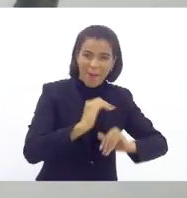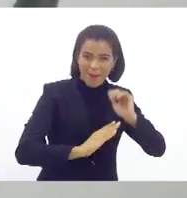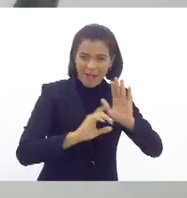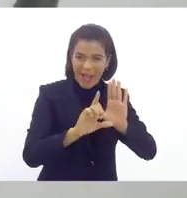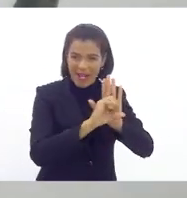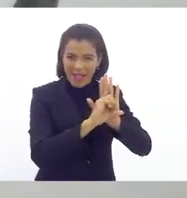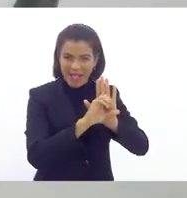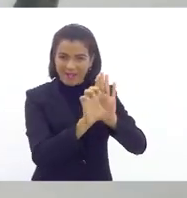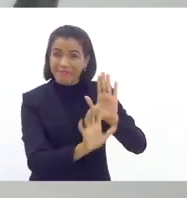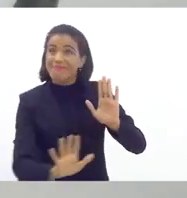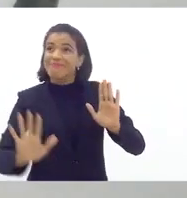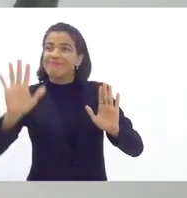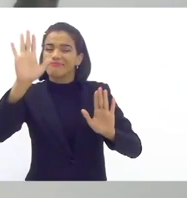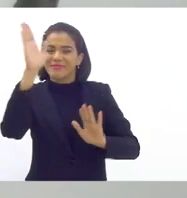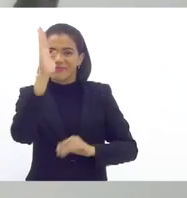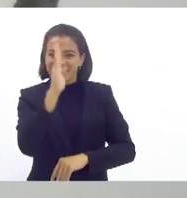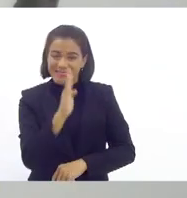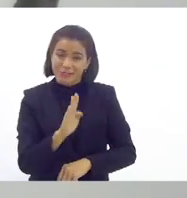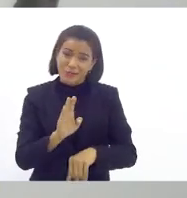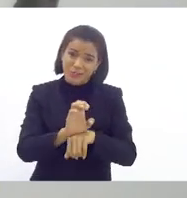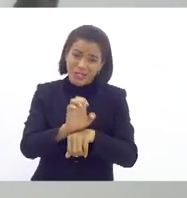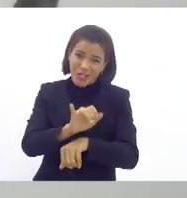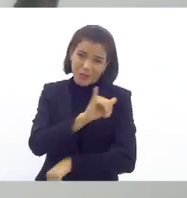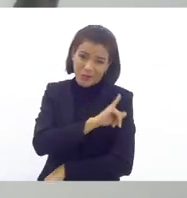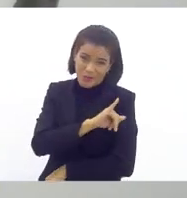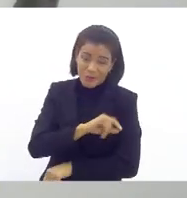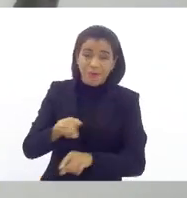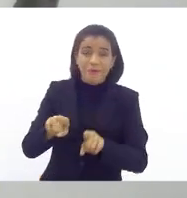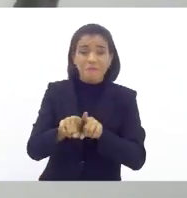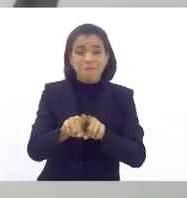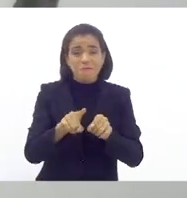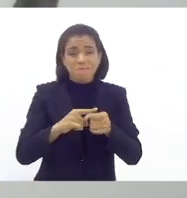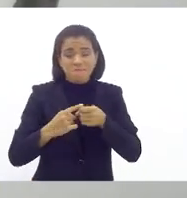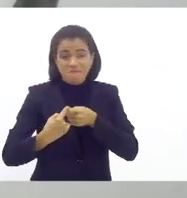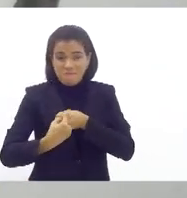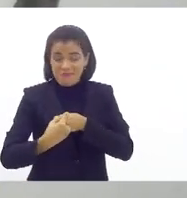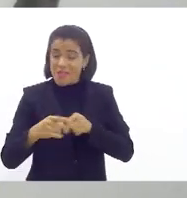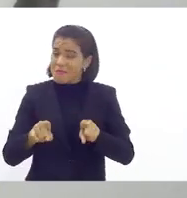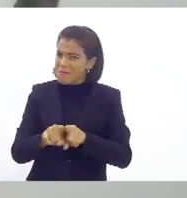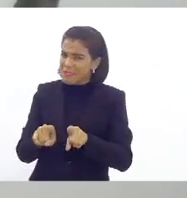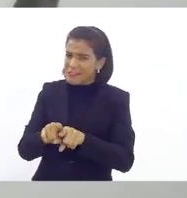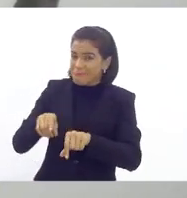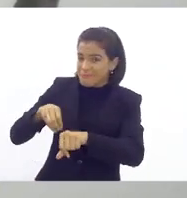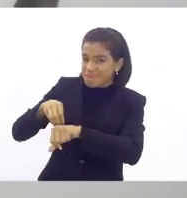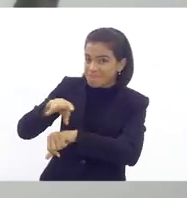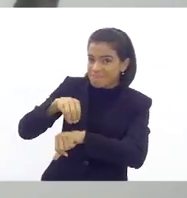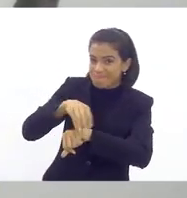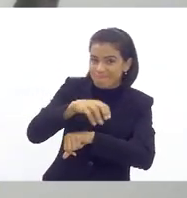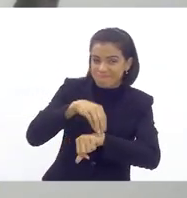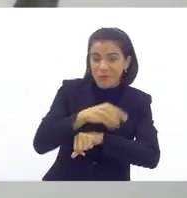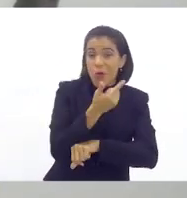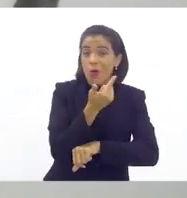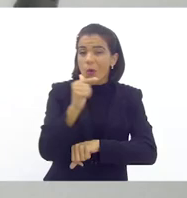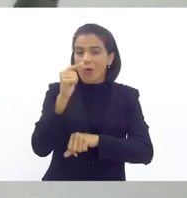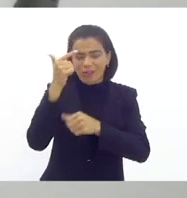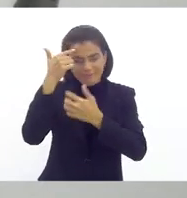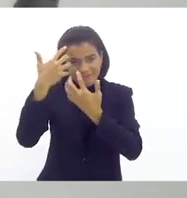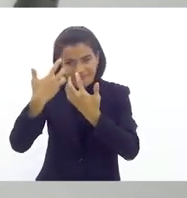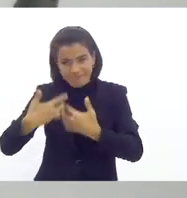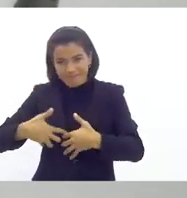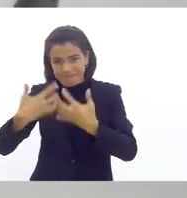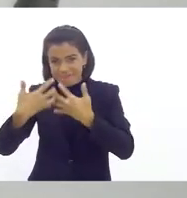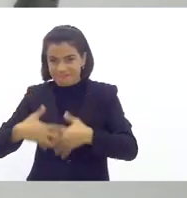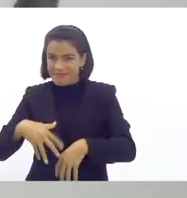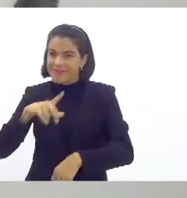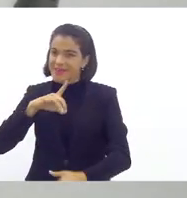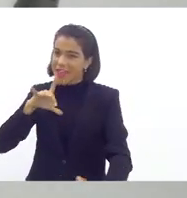em todo o território nacional, no estado do Rio e também nas cidades. Mas eu queria também trazer para cá outras reflexões que têm a ver